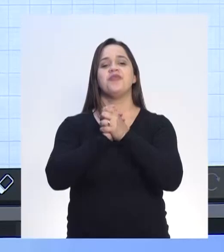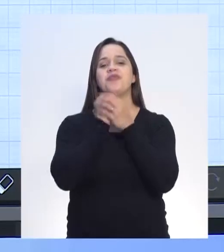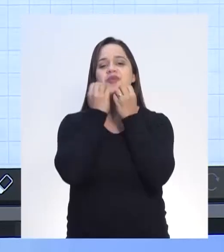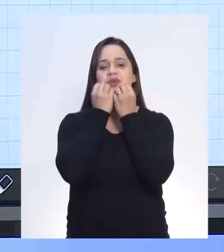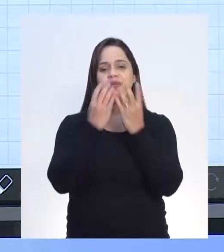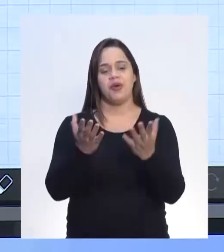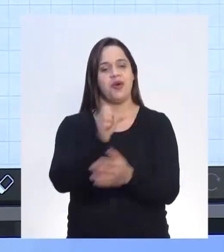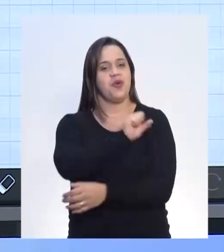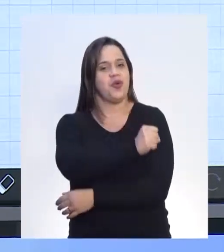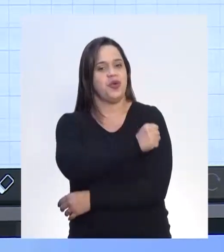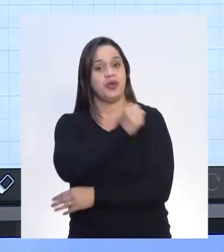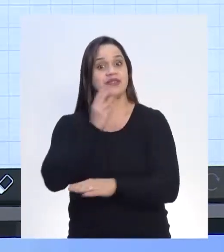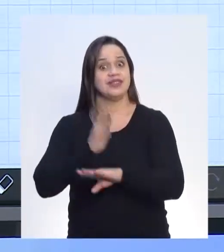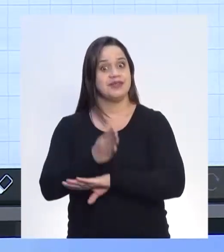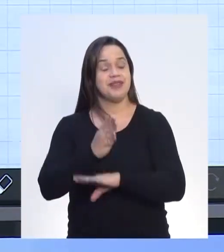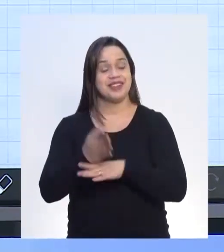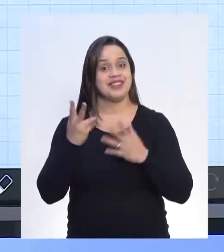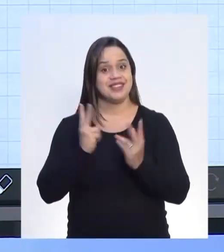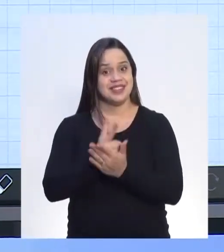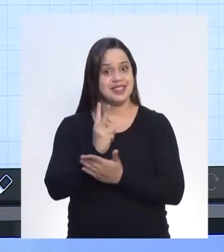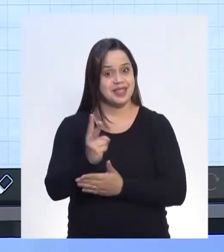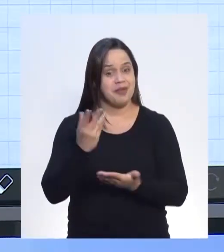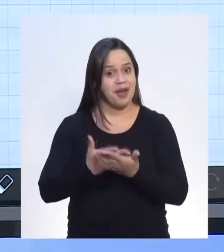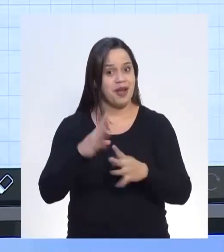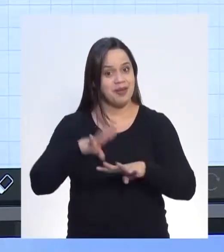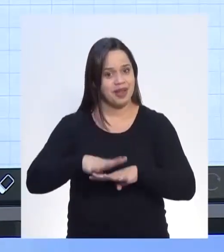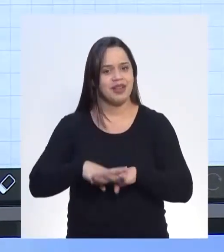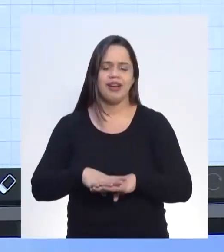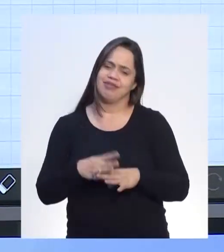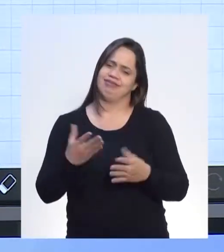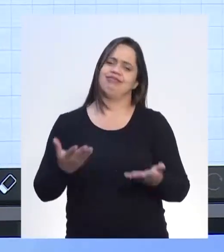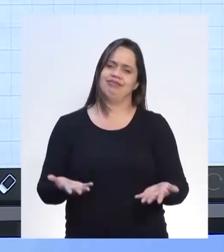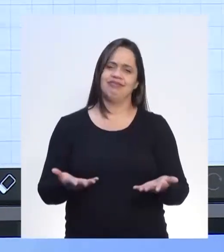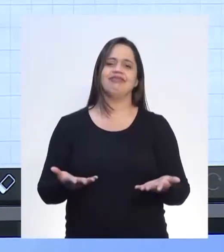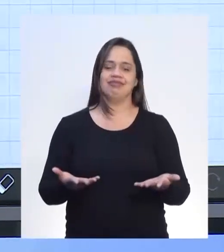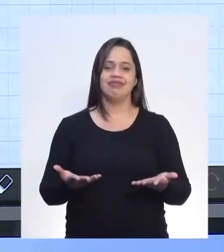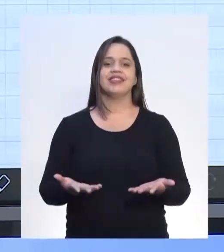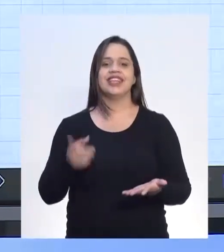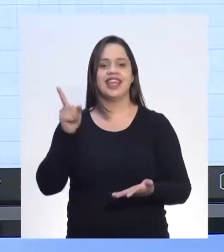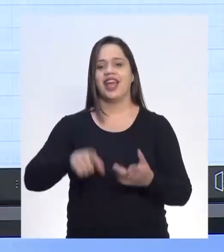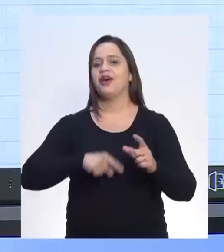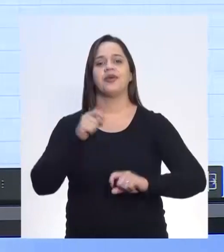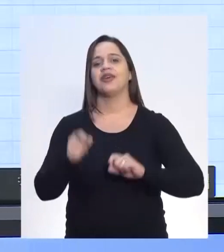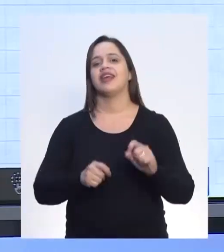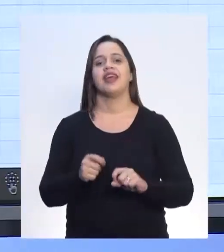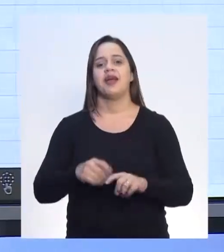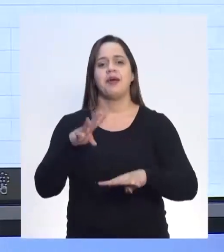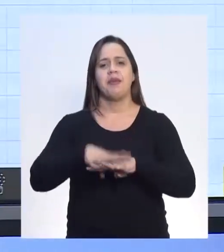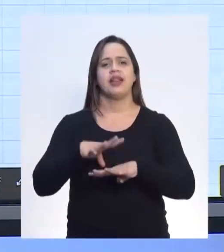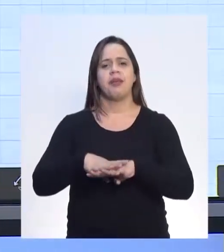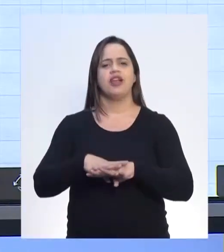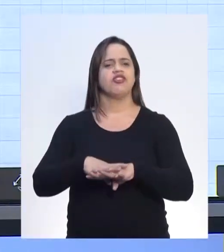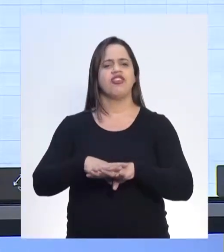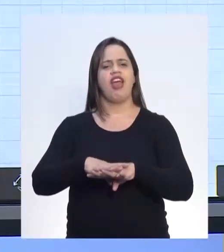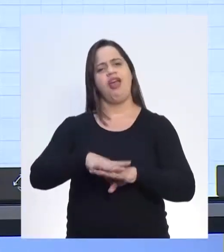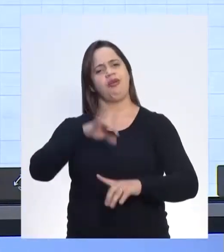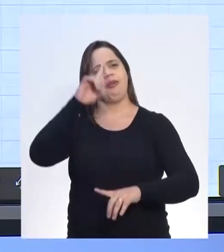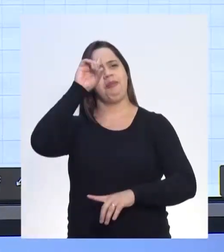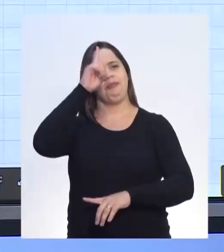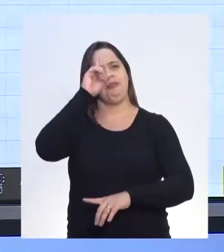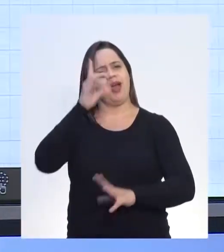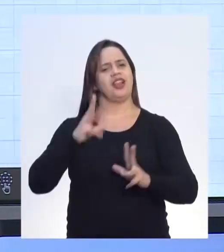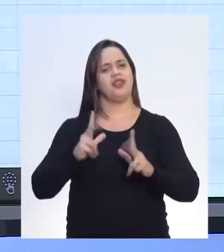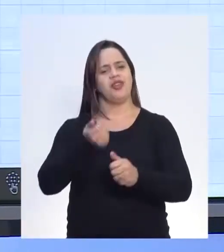8º ano sempre participando bastante da aula de matemática. E matemática é o que comanda tudo, né? Na realidade, é